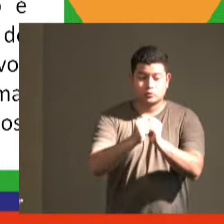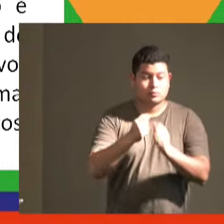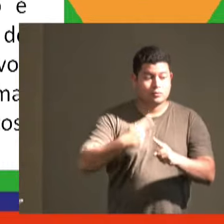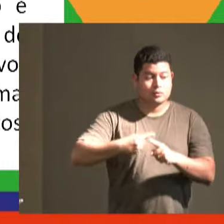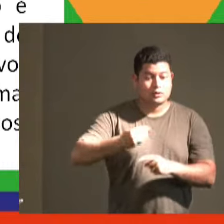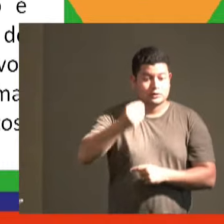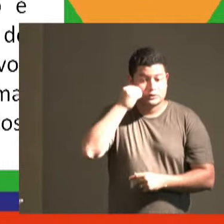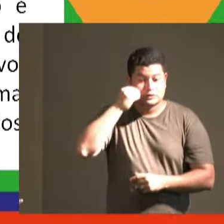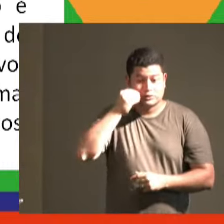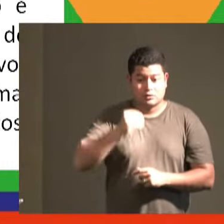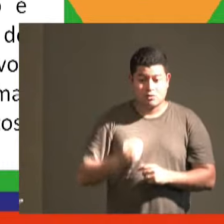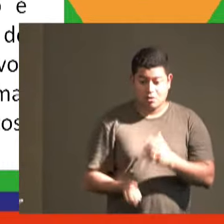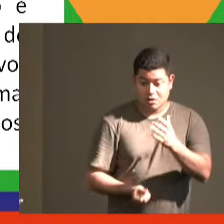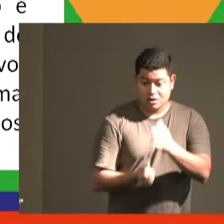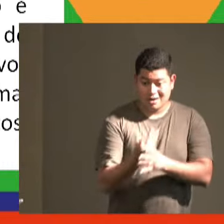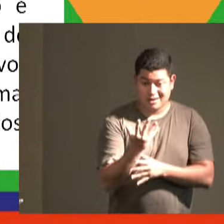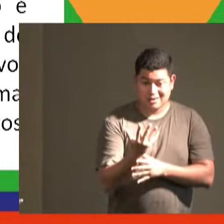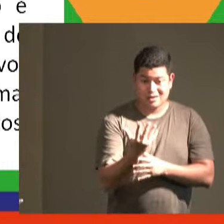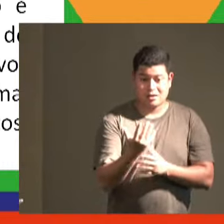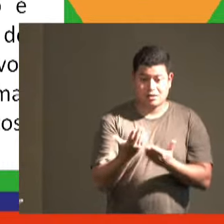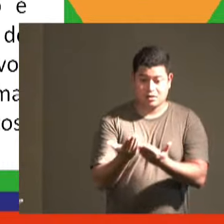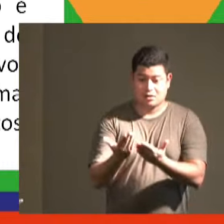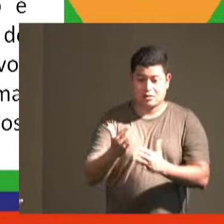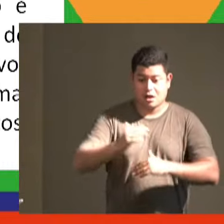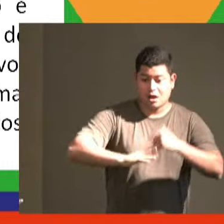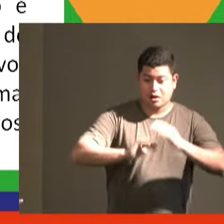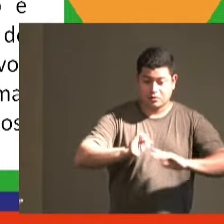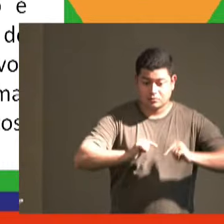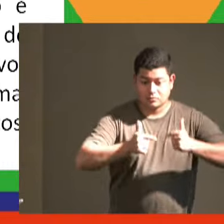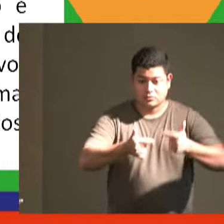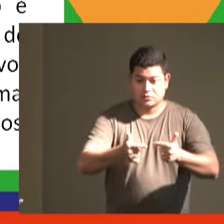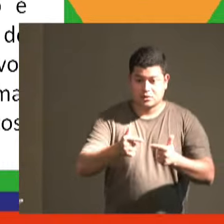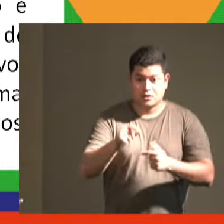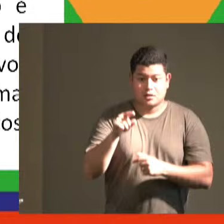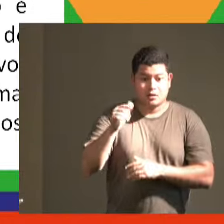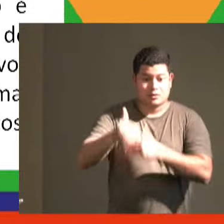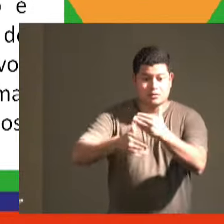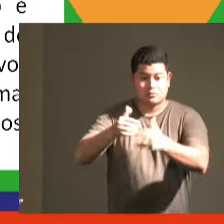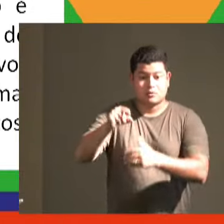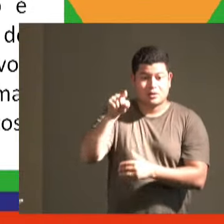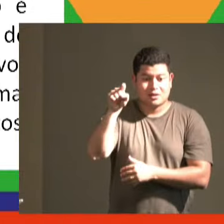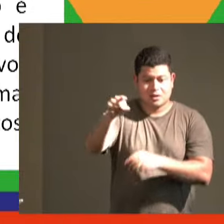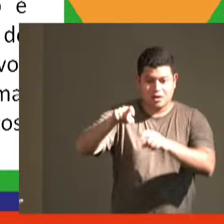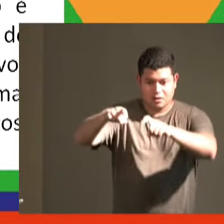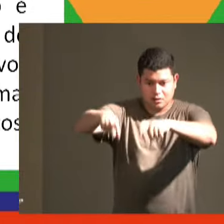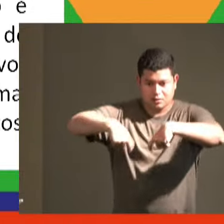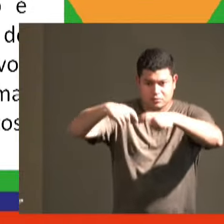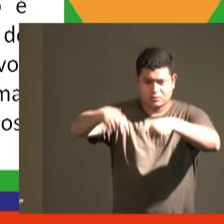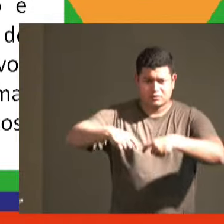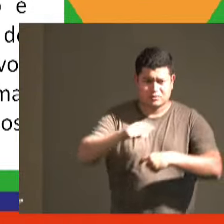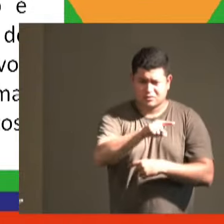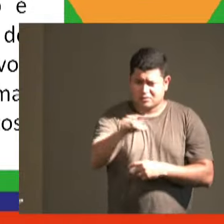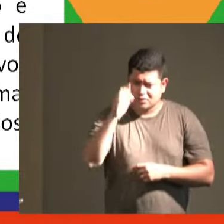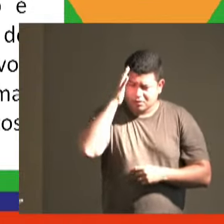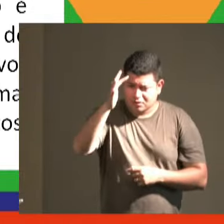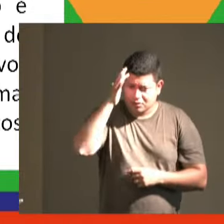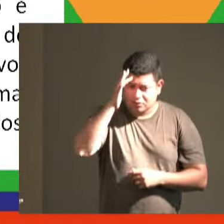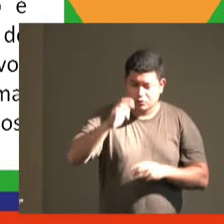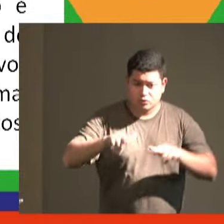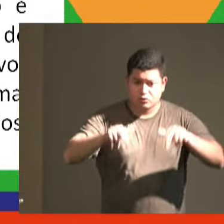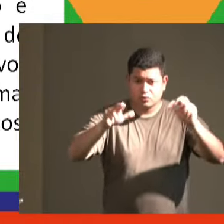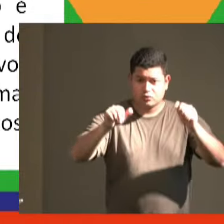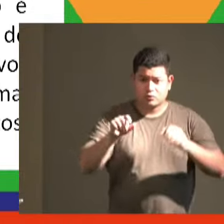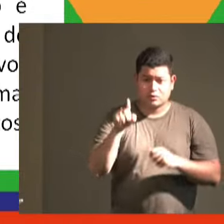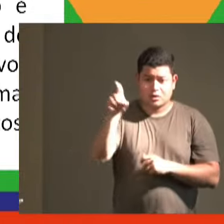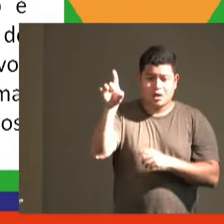de ações para a pessoa com deficiência no campo. Vocês já pensaram que nós, no Brasil, nunca fizemos nada para as pessoas